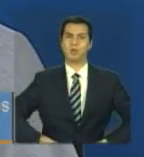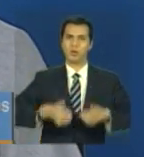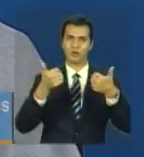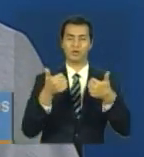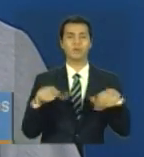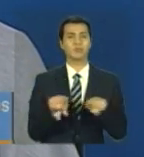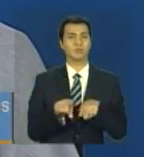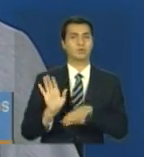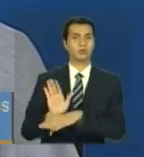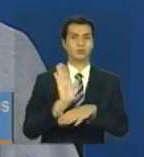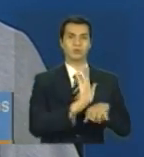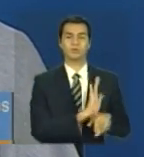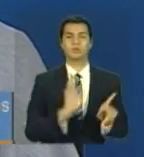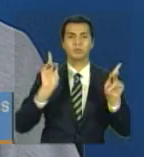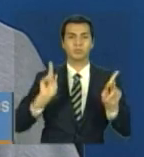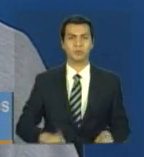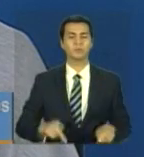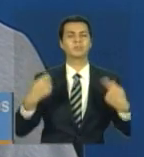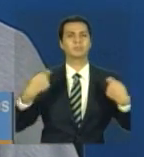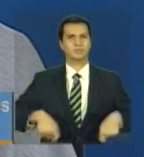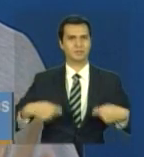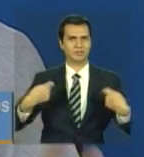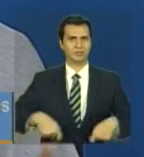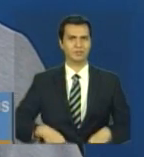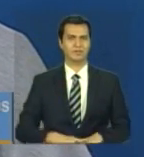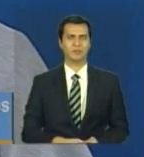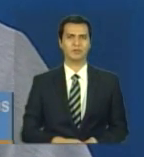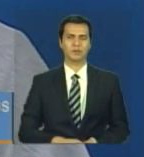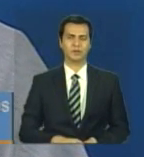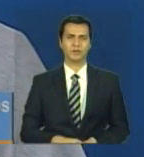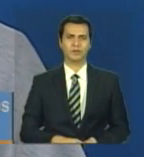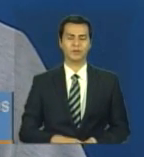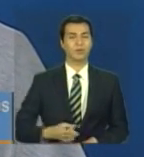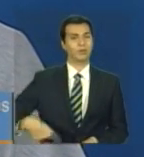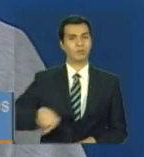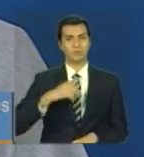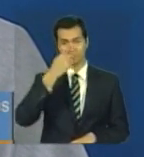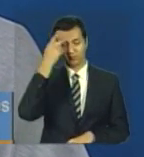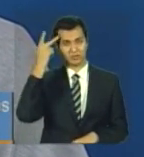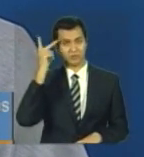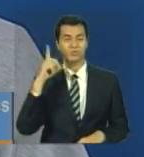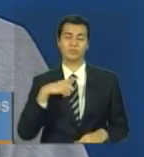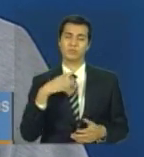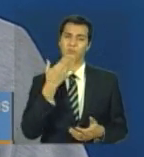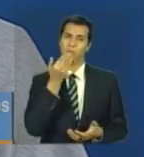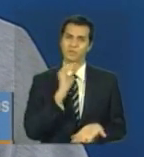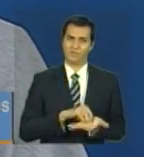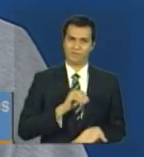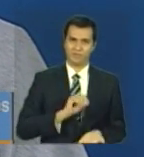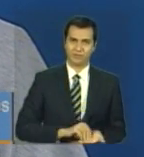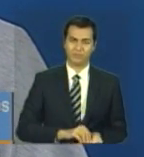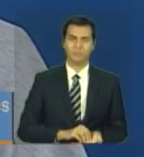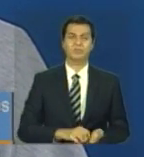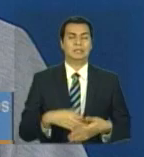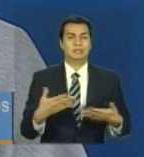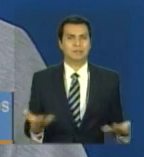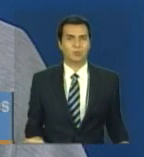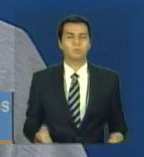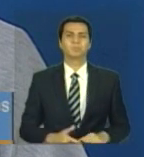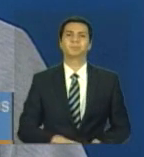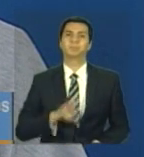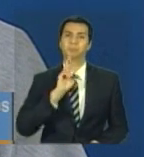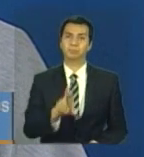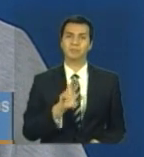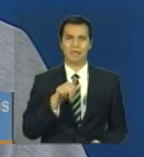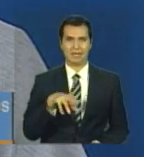fundamentalmente atender a população que mais precisa, né? Que é a que está em segurança alimentar. Então, Ana, nossa